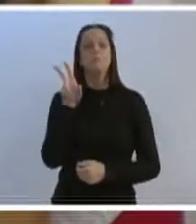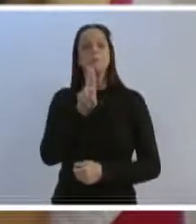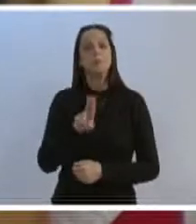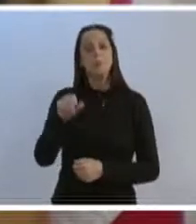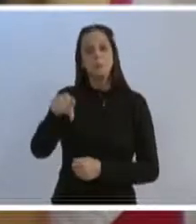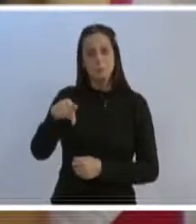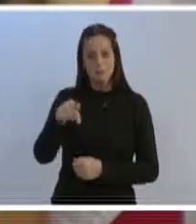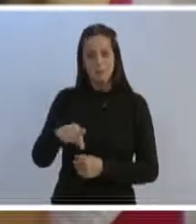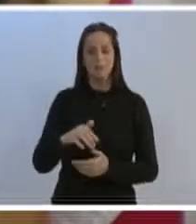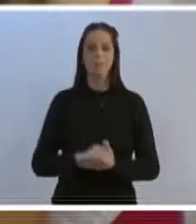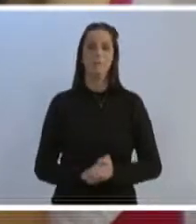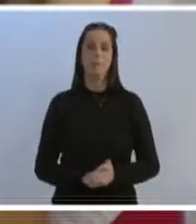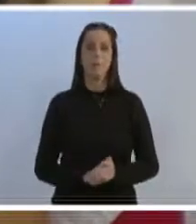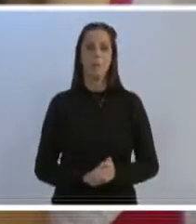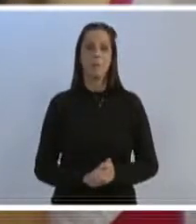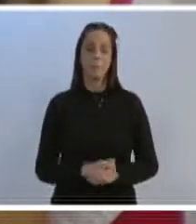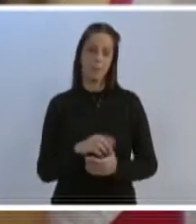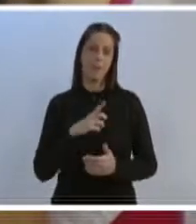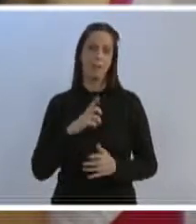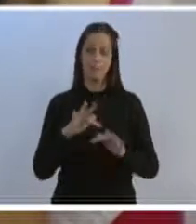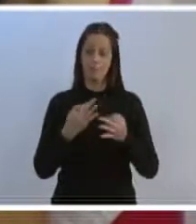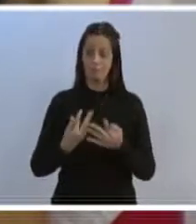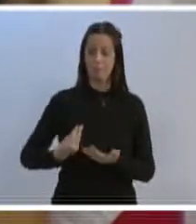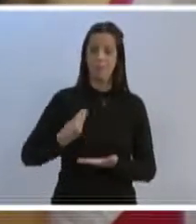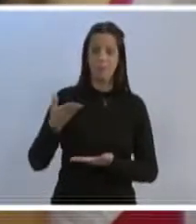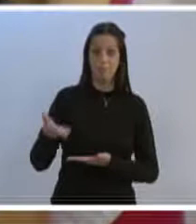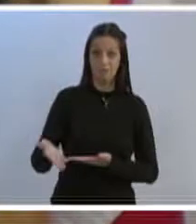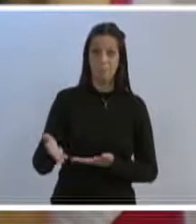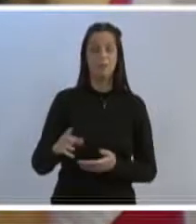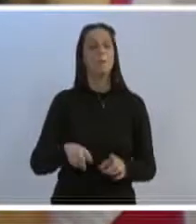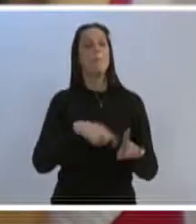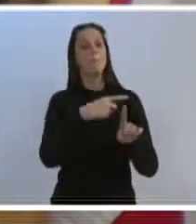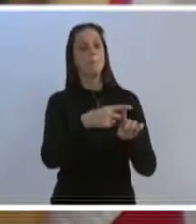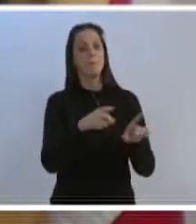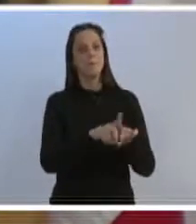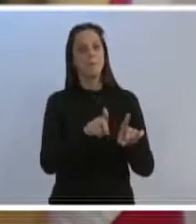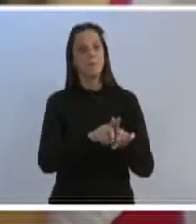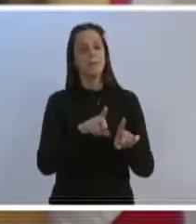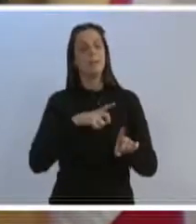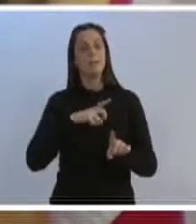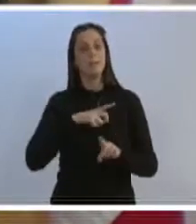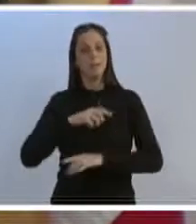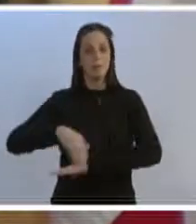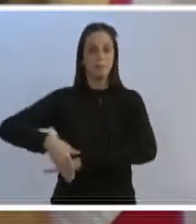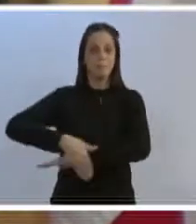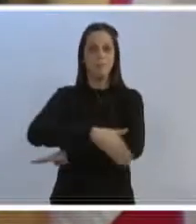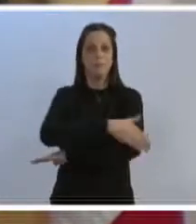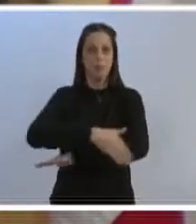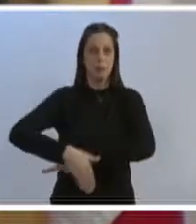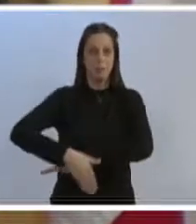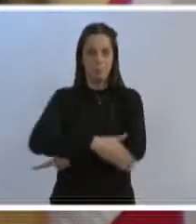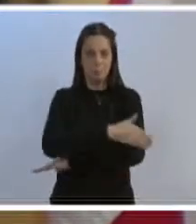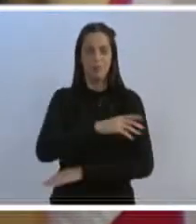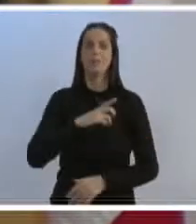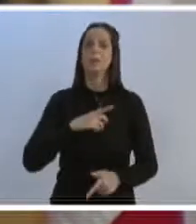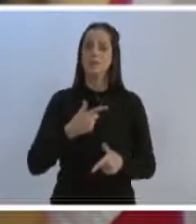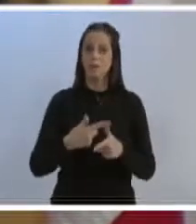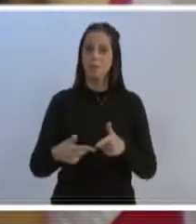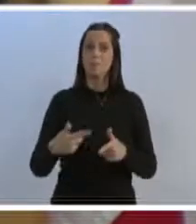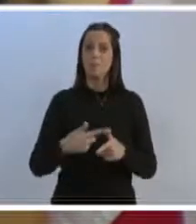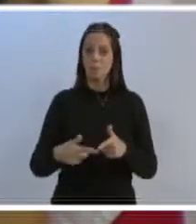acesso da família que ele resiste mas também a pista de rolamento que está comprometendo hoje o passeio